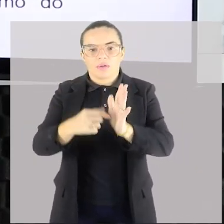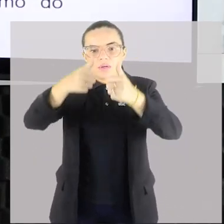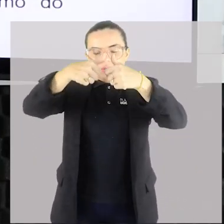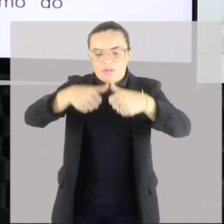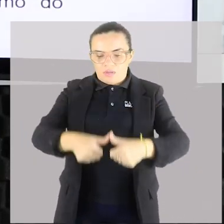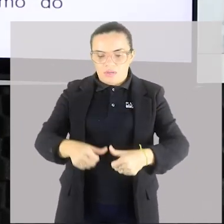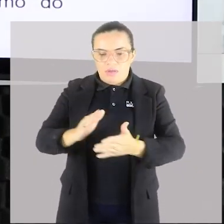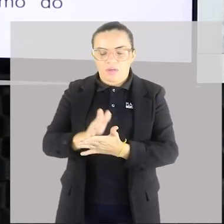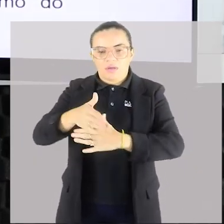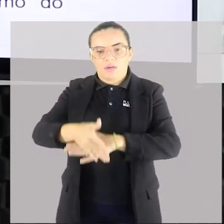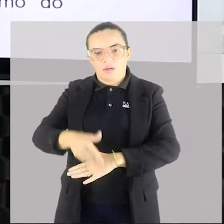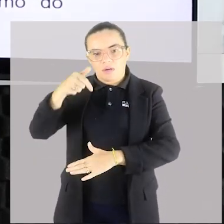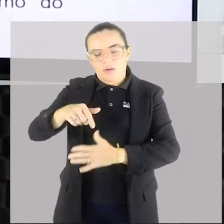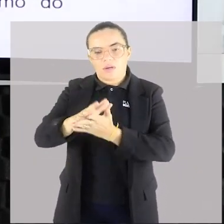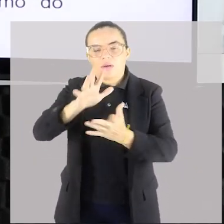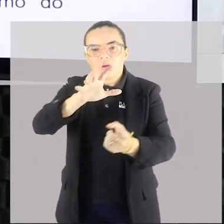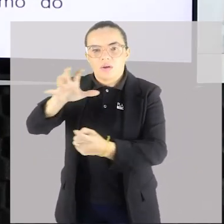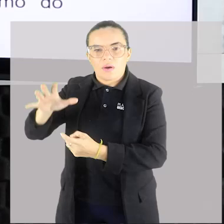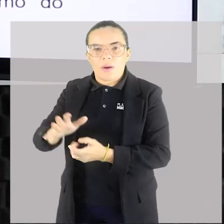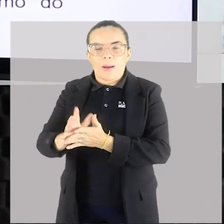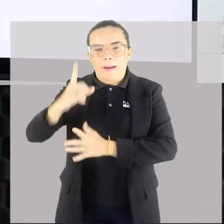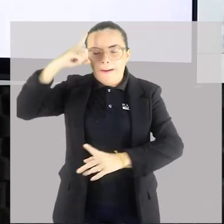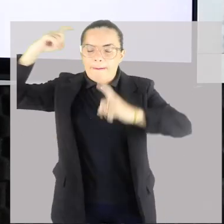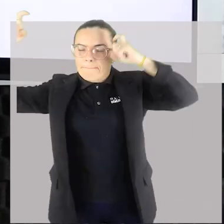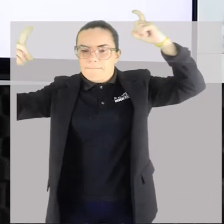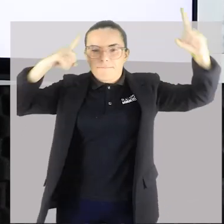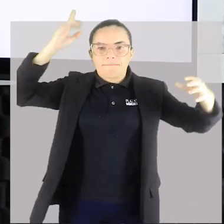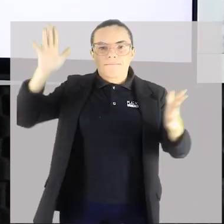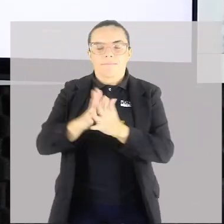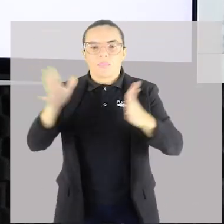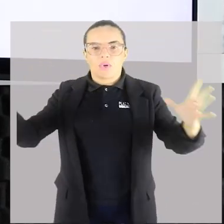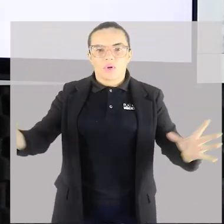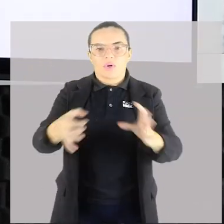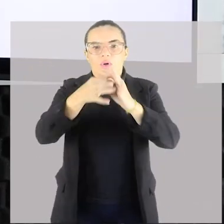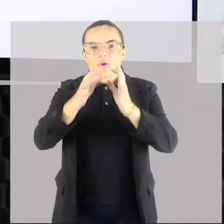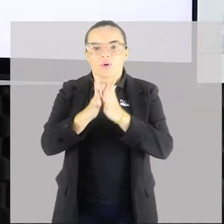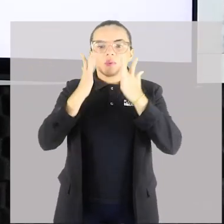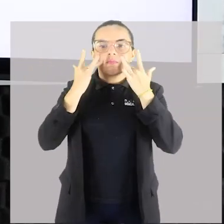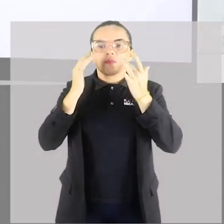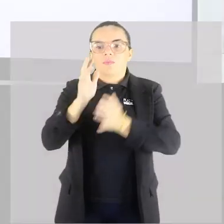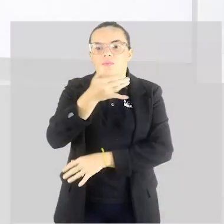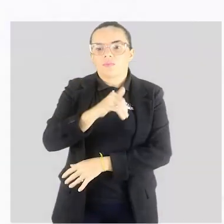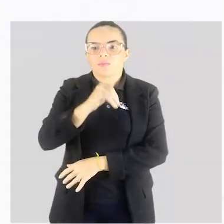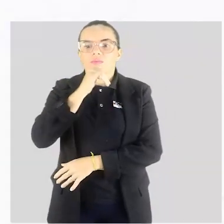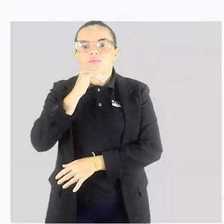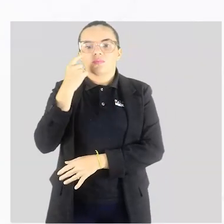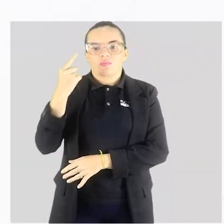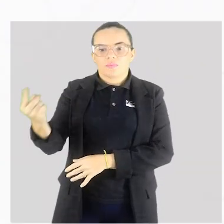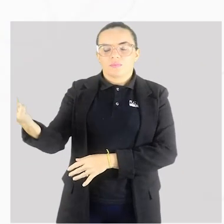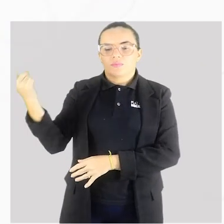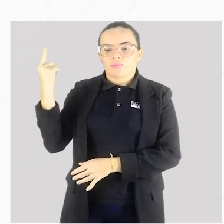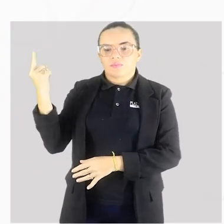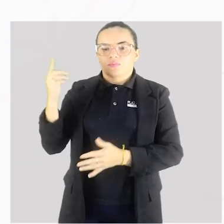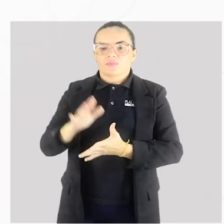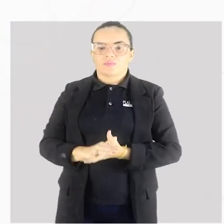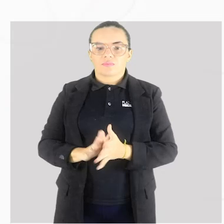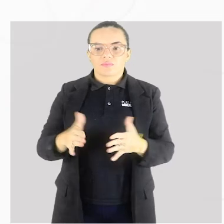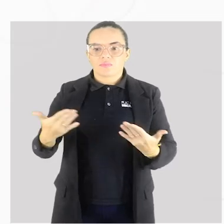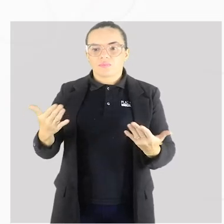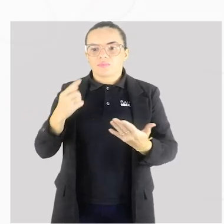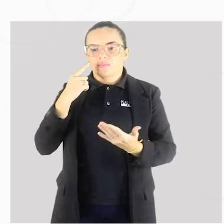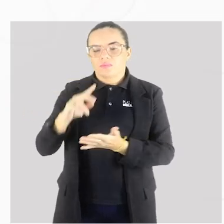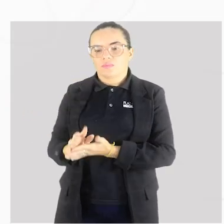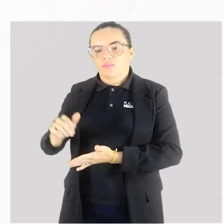e interferir e criar também junto à obra. Exemplo? Justamente isso que a gente estava falando, né? Yard,